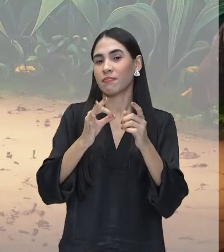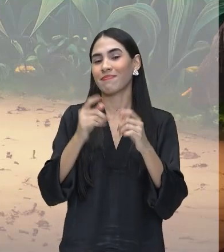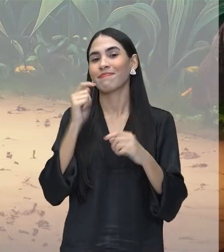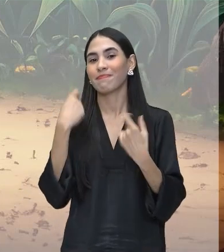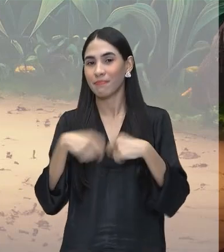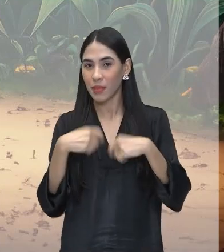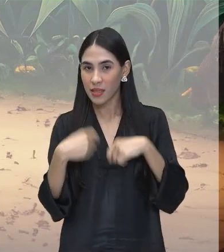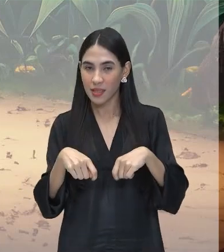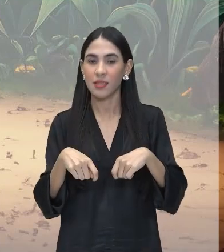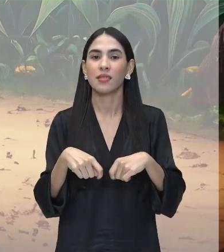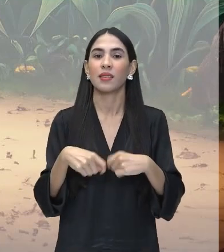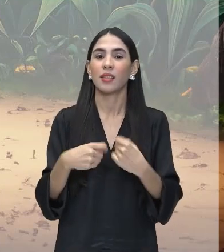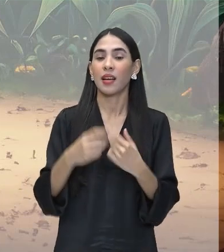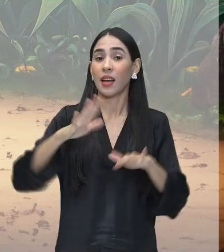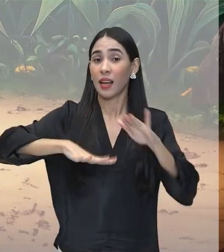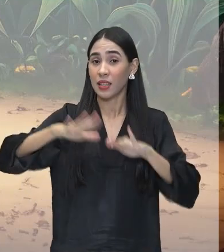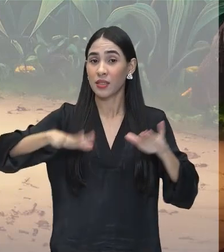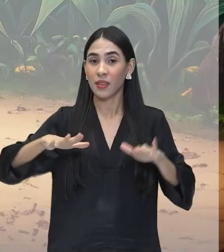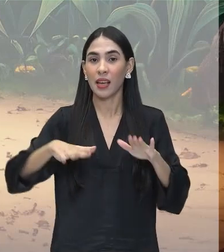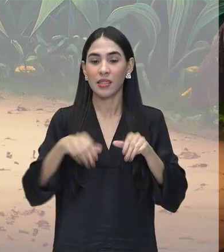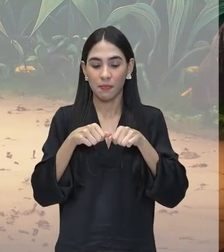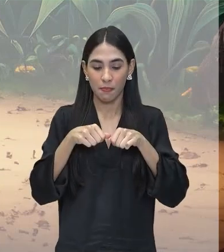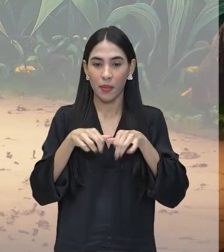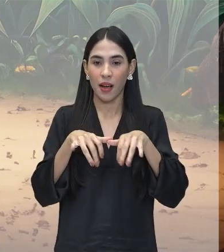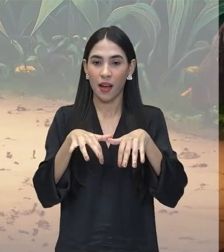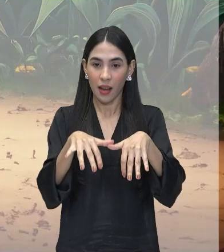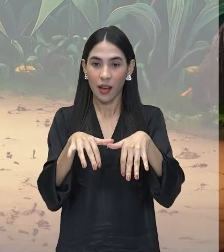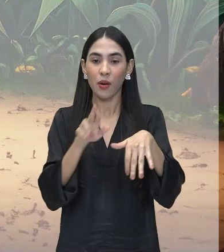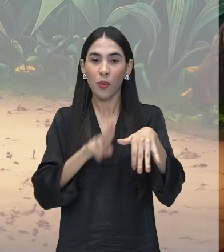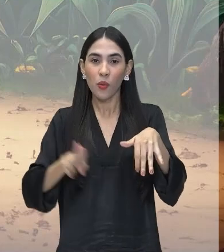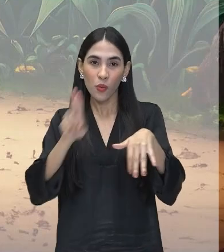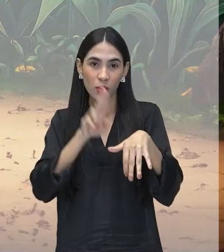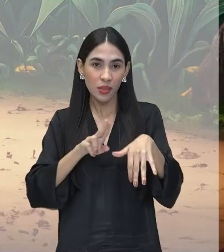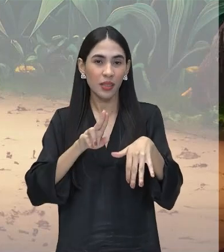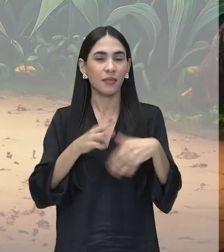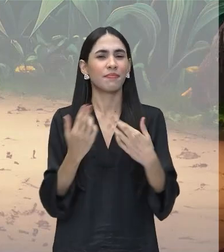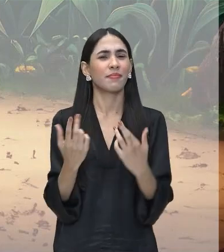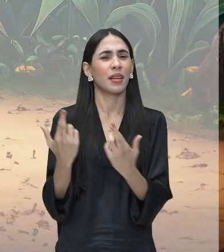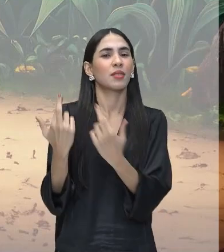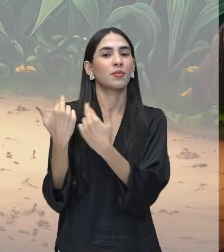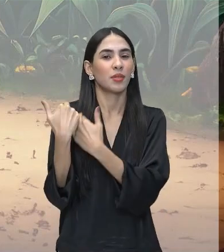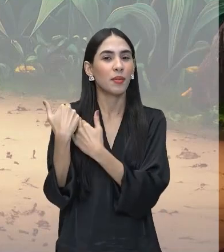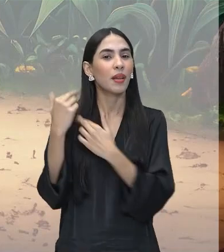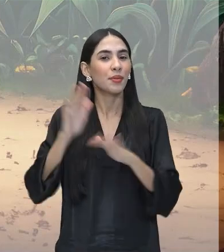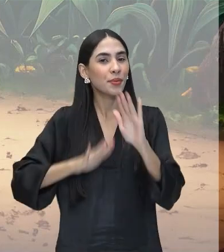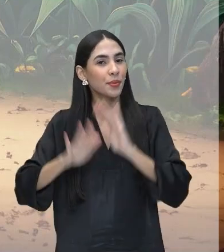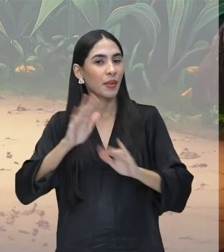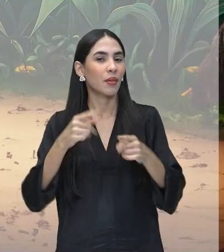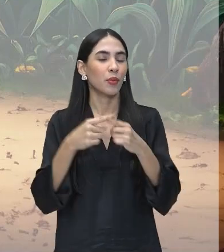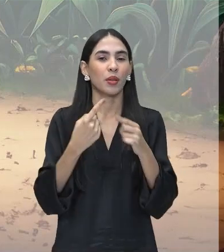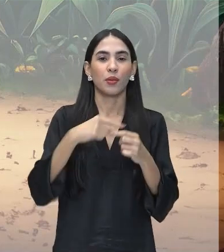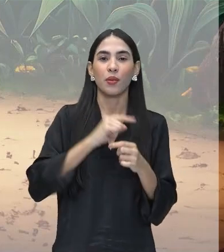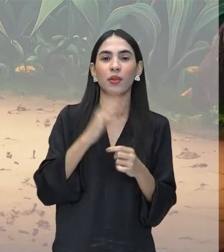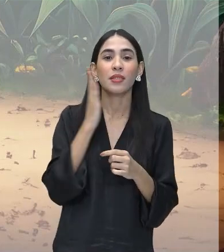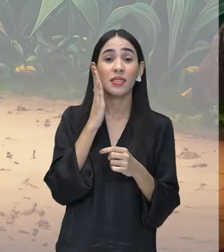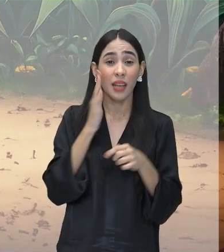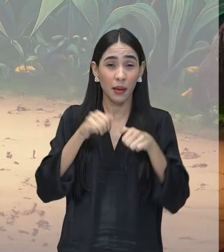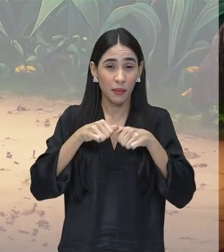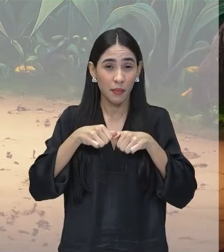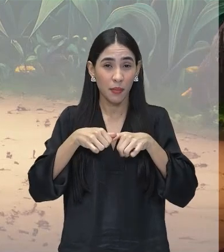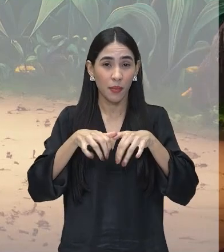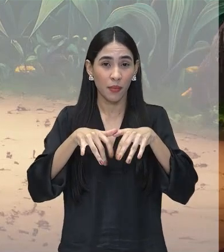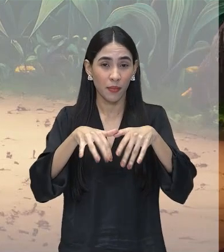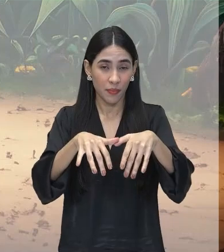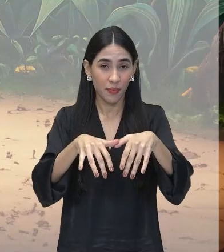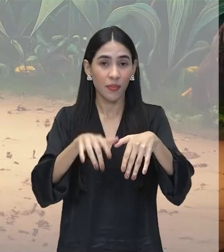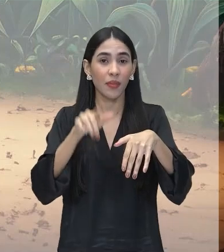preciso colocar, às vezes, fertilizantes, é claro, com muita responsabilidade, porque a gente sabe que os fertilizantes, eles